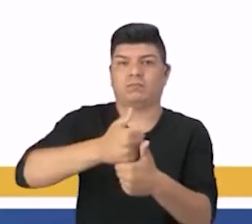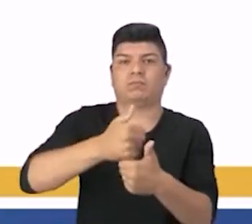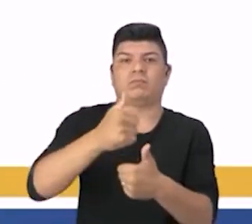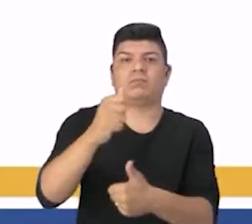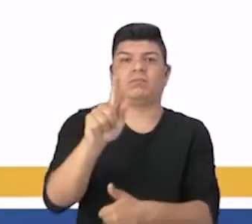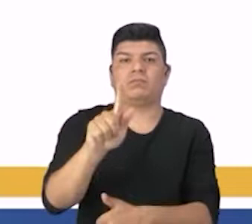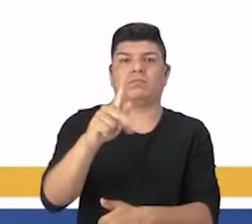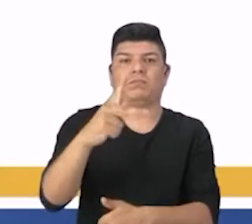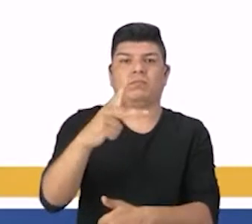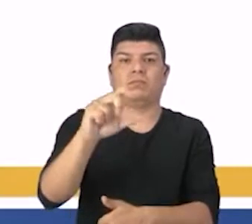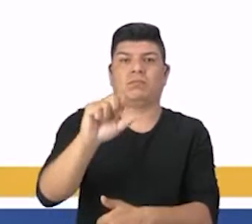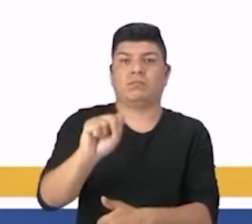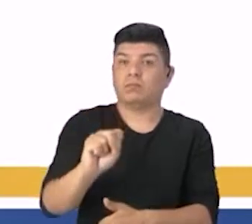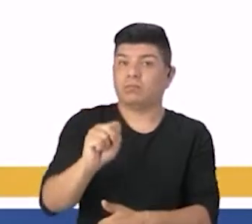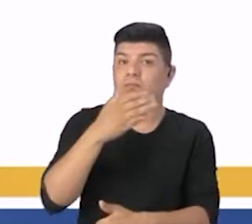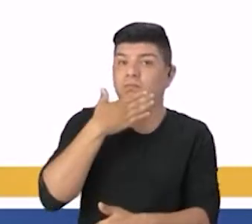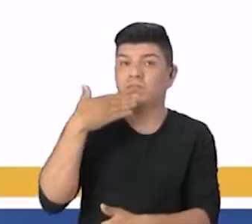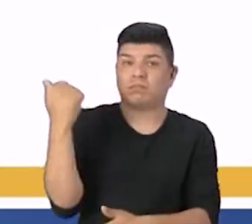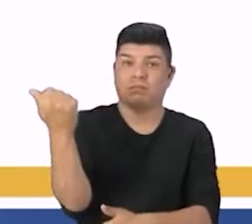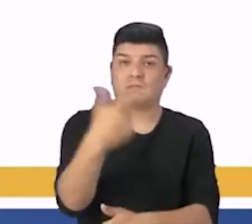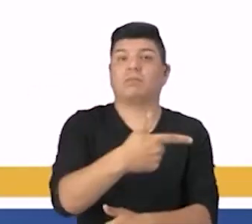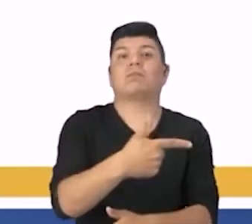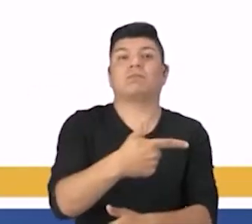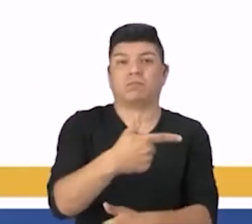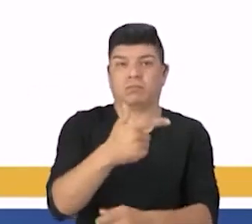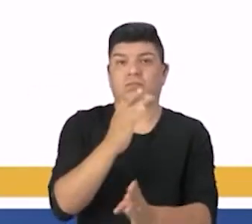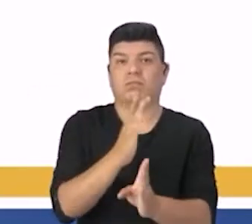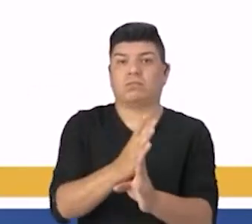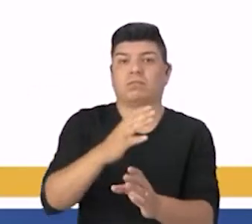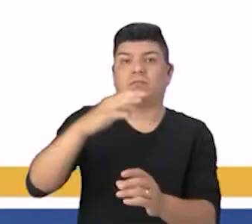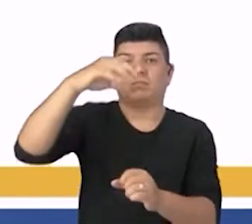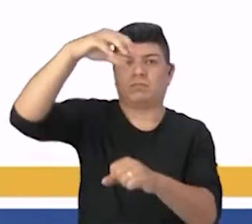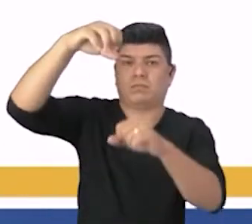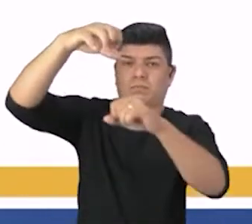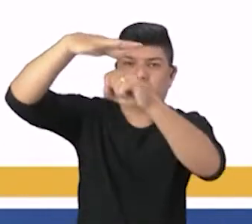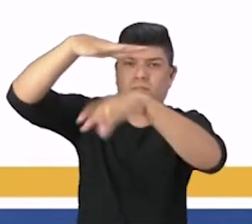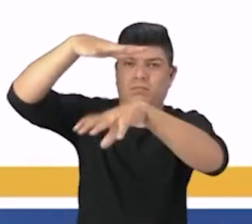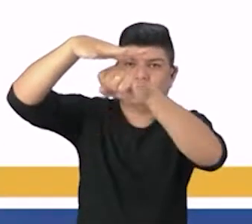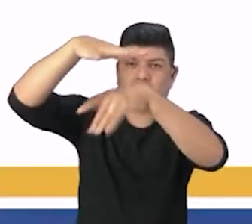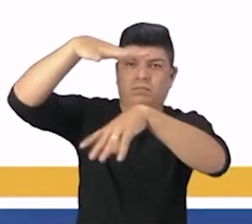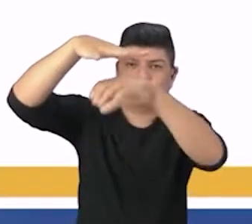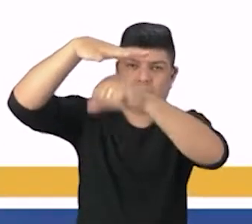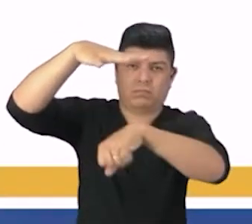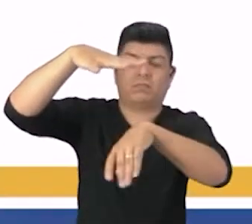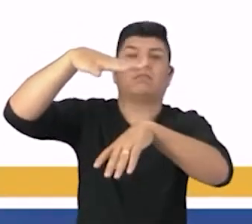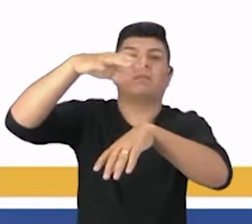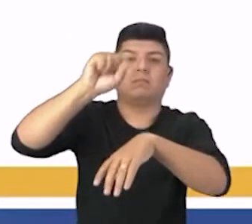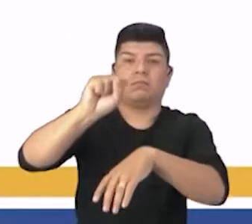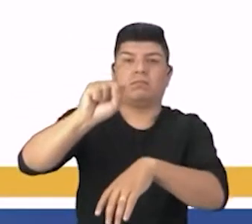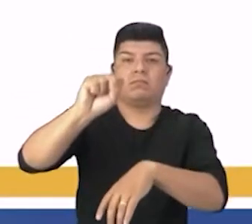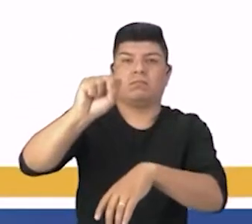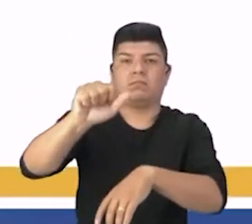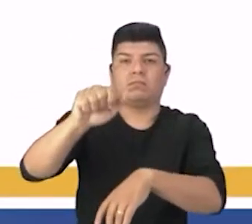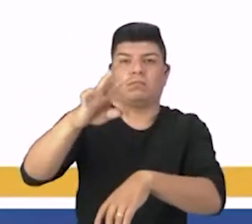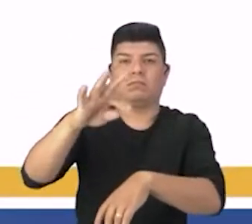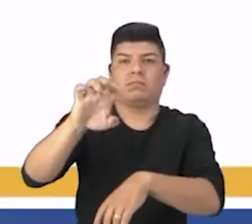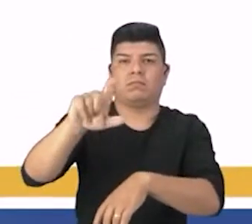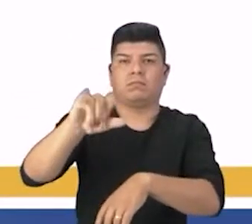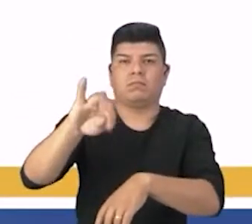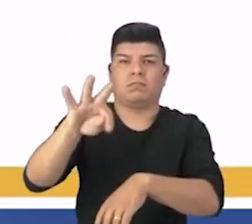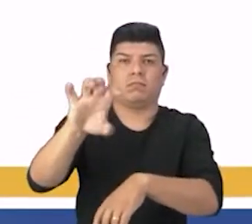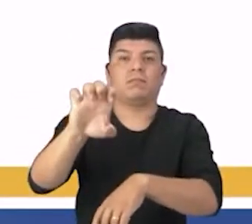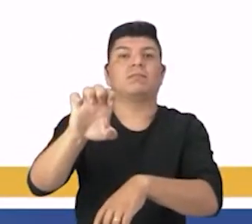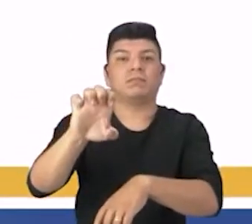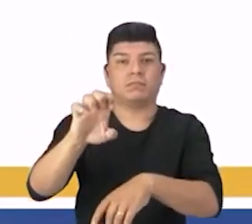GPS pela precisão maior que ele tem por vários satélites que conseguem aproximar é